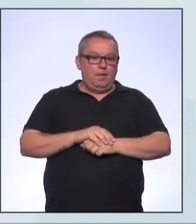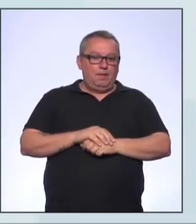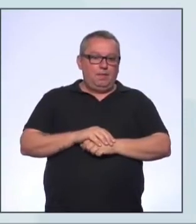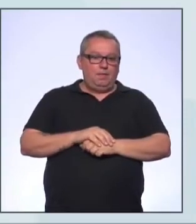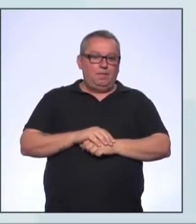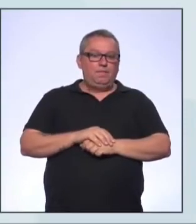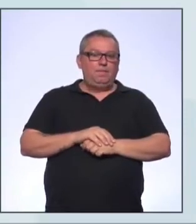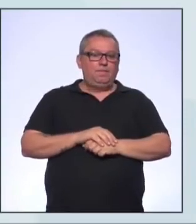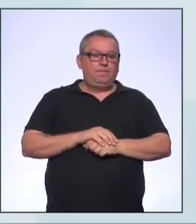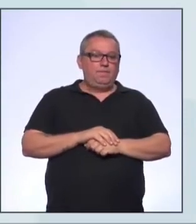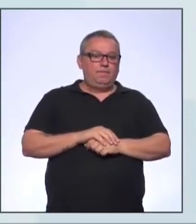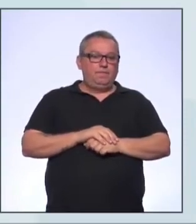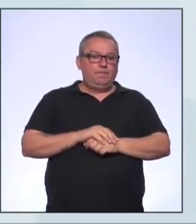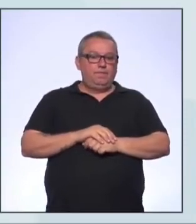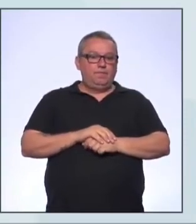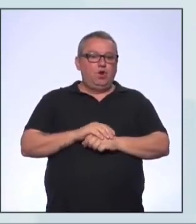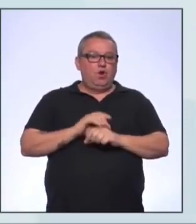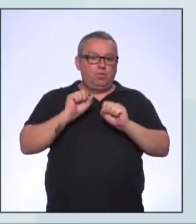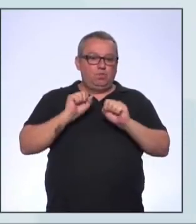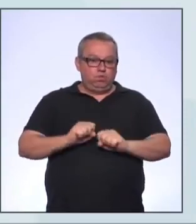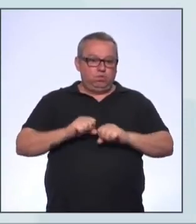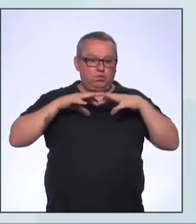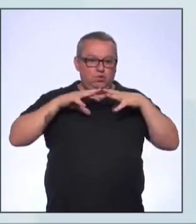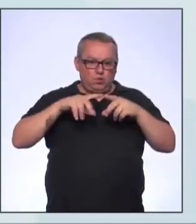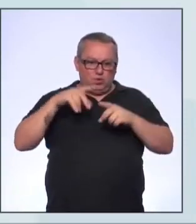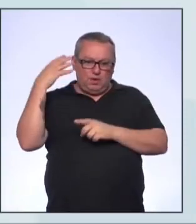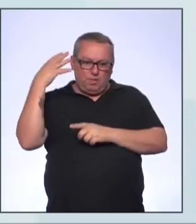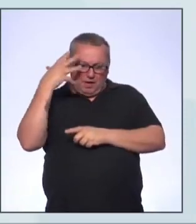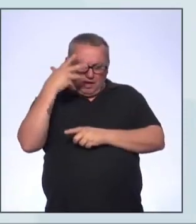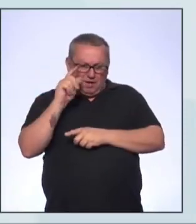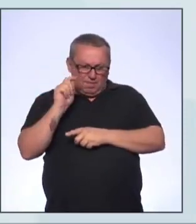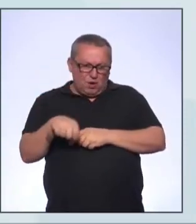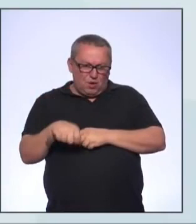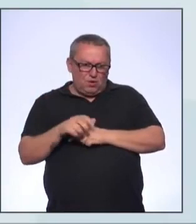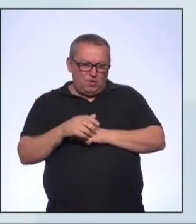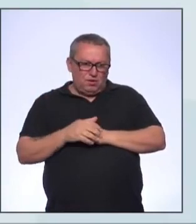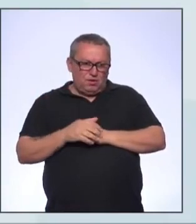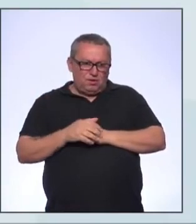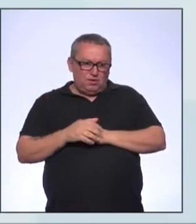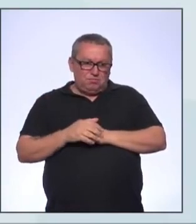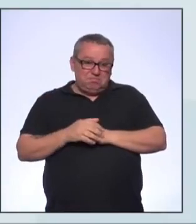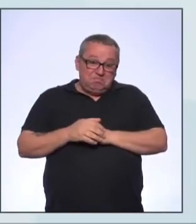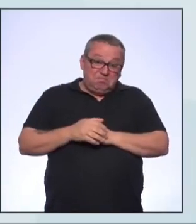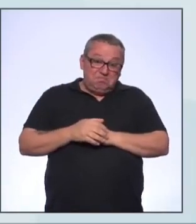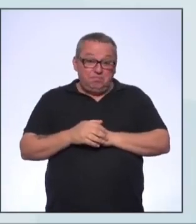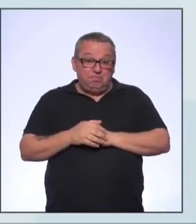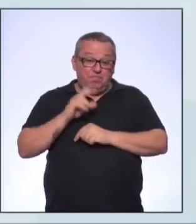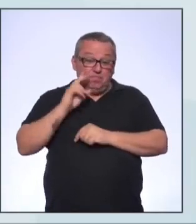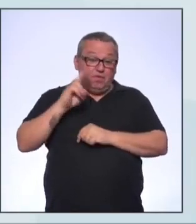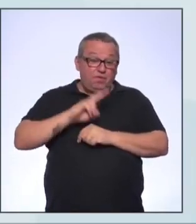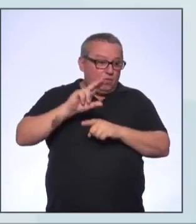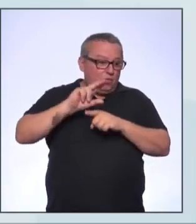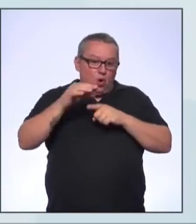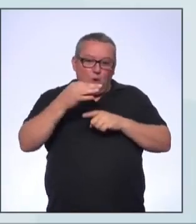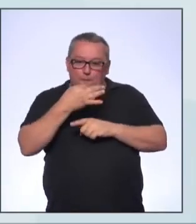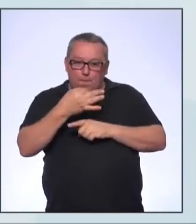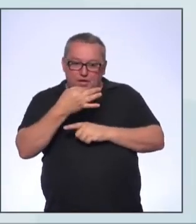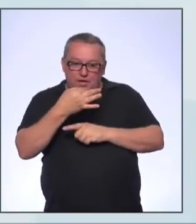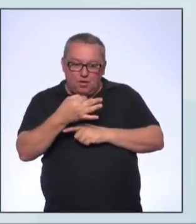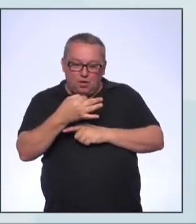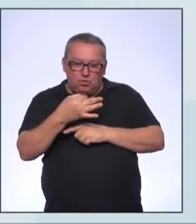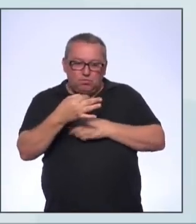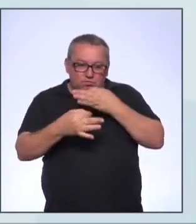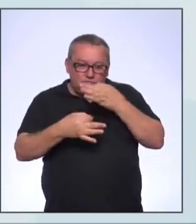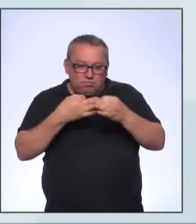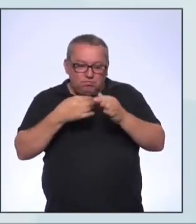a leitura. Vale tudo em nome da beleza? Será? Será? Vamos ver? É o Vamos artigo de lá. opinião. Um artigo de opinião. Aliás,